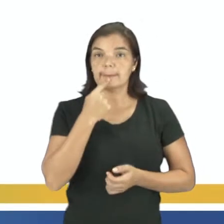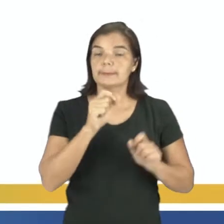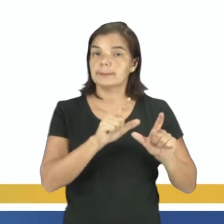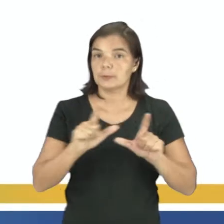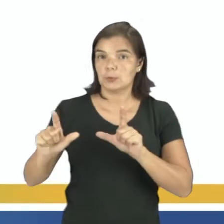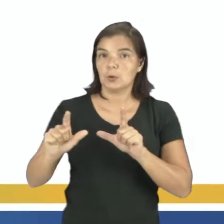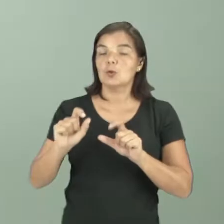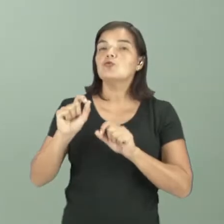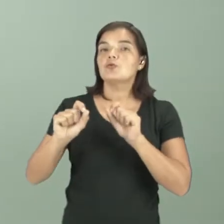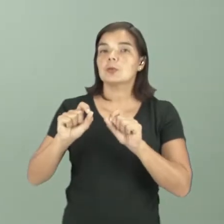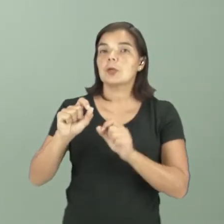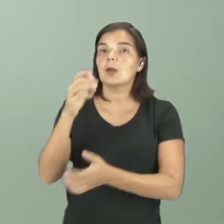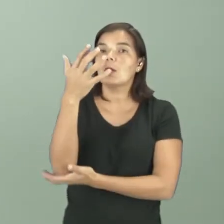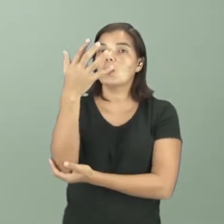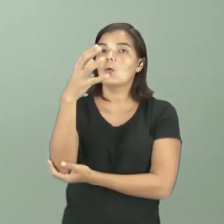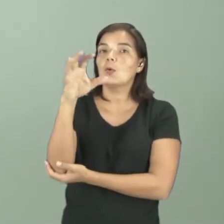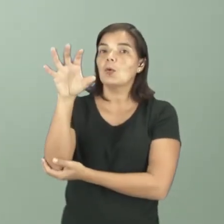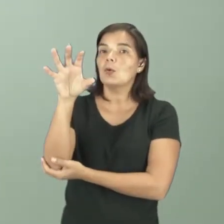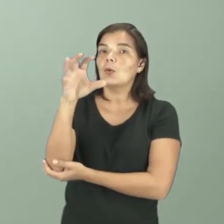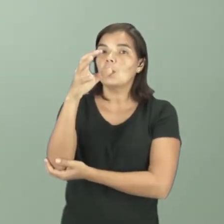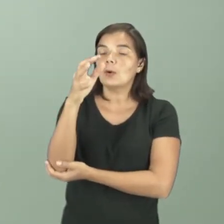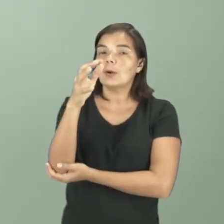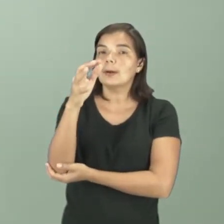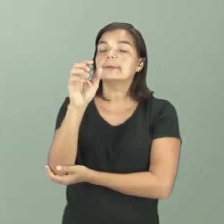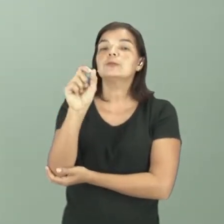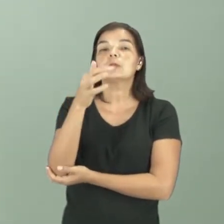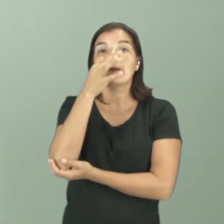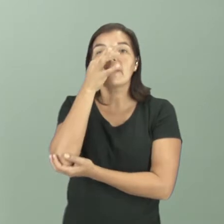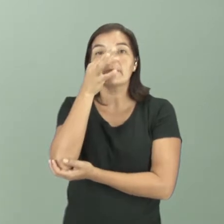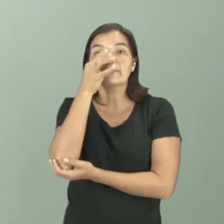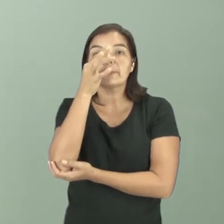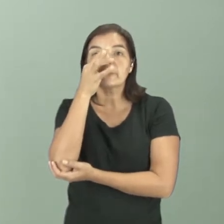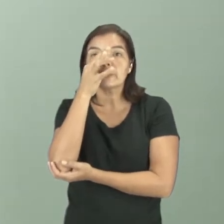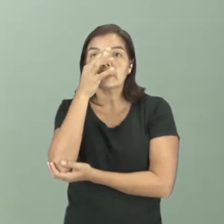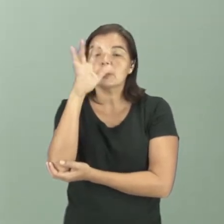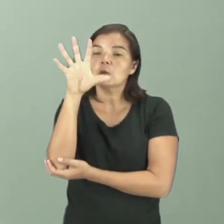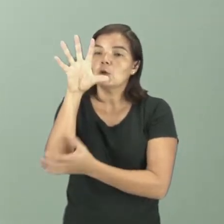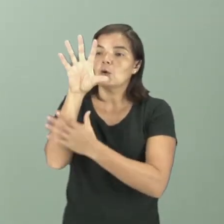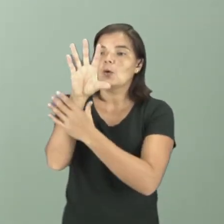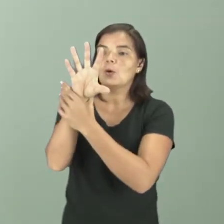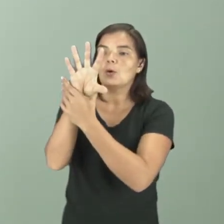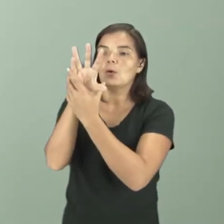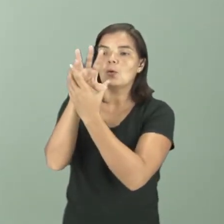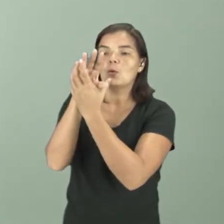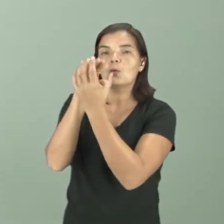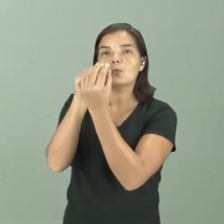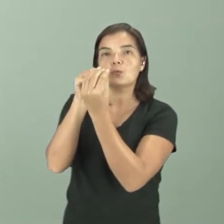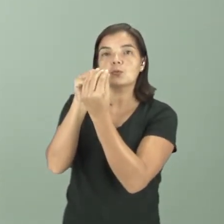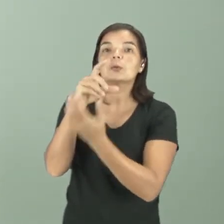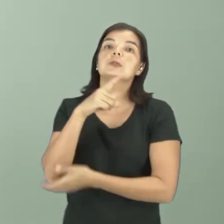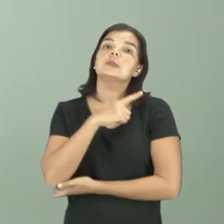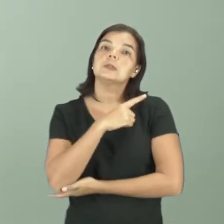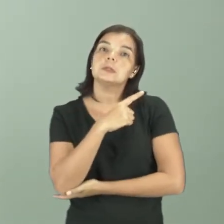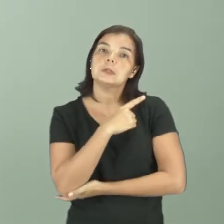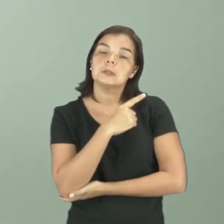de girassol. Gente, dá até para comer, é saudável. Ó, essa sementinha,